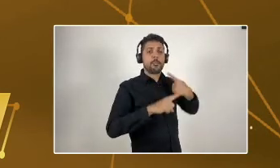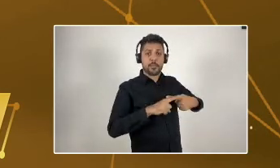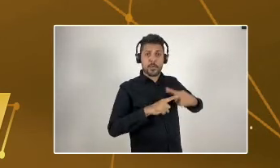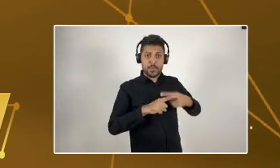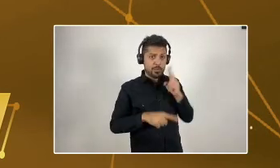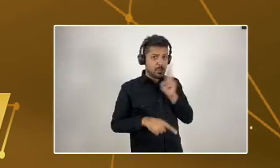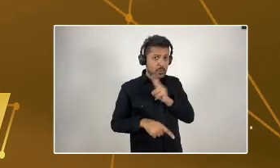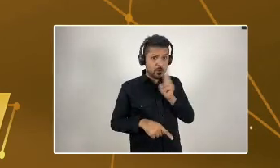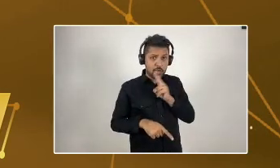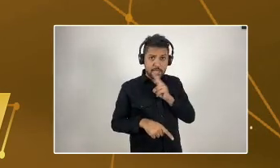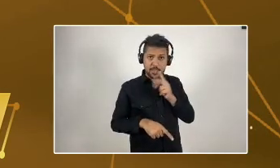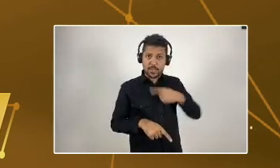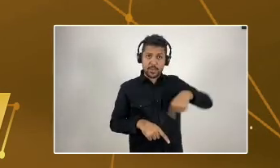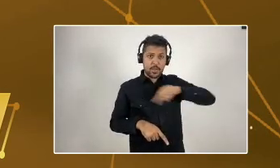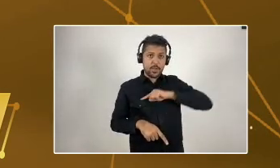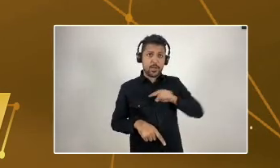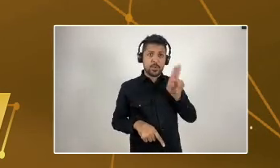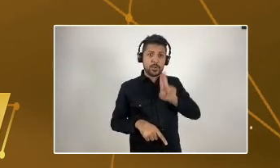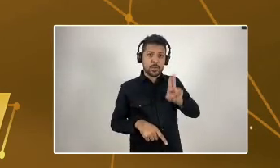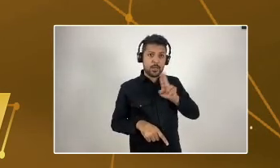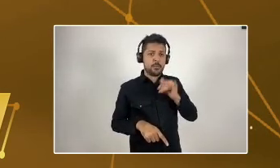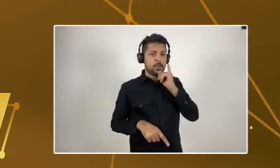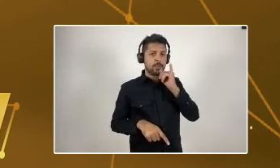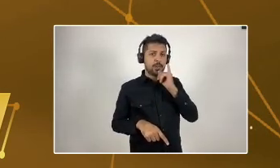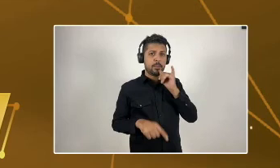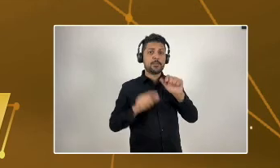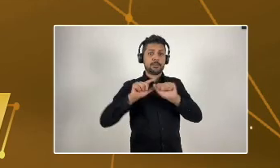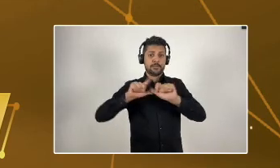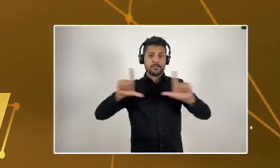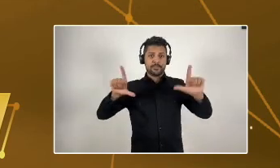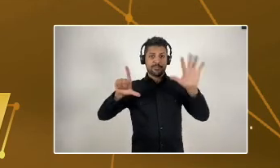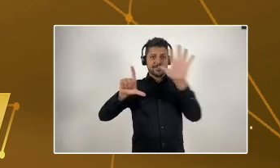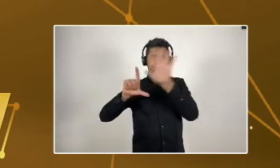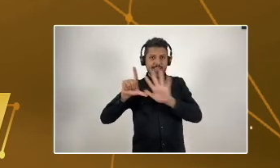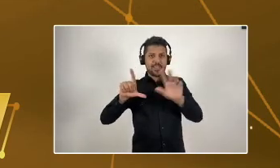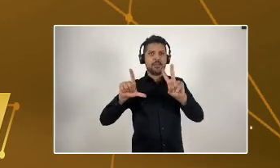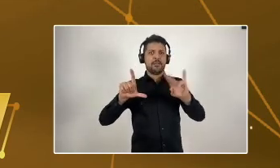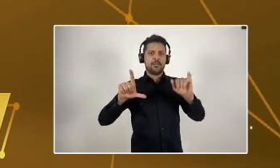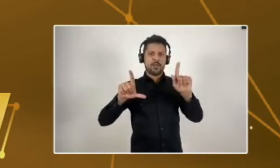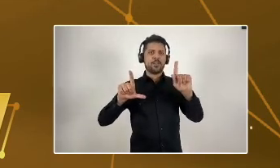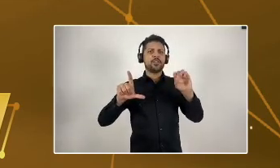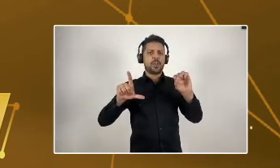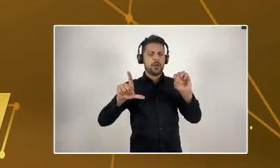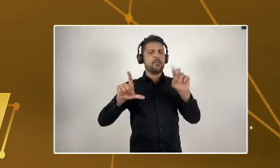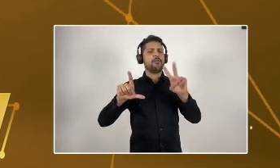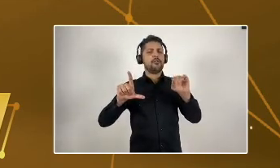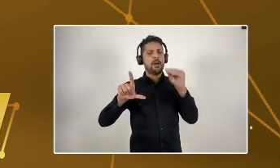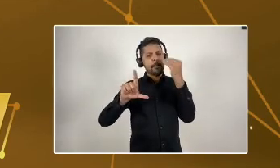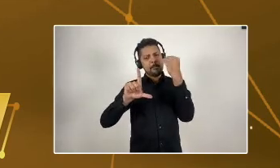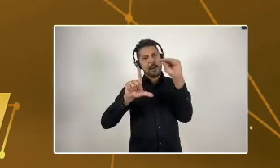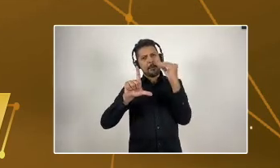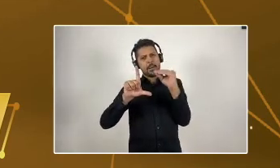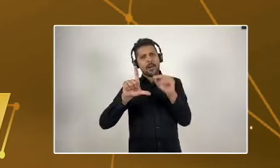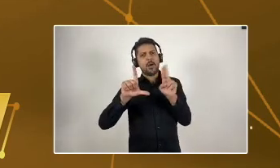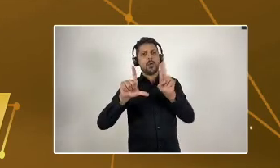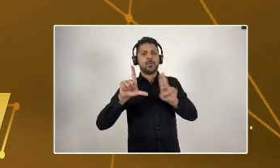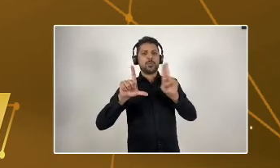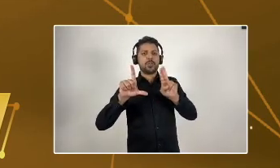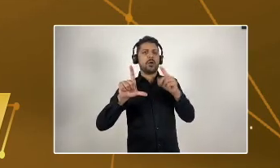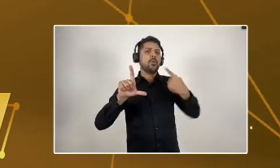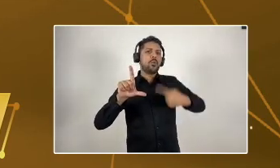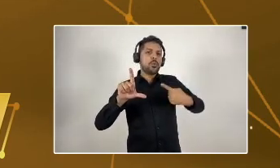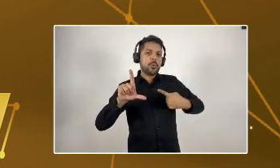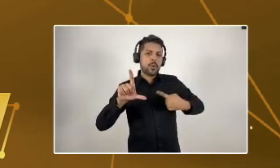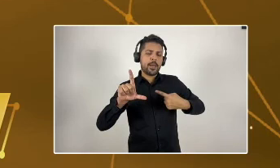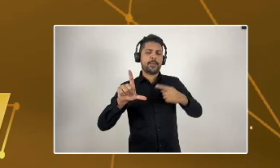vai usar essa mesma base da aplicação para o GGT, que é um